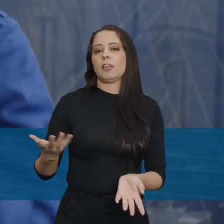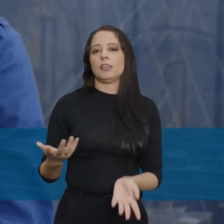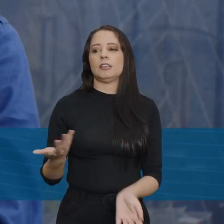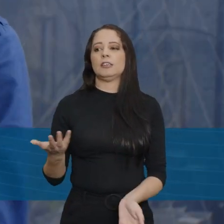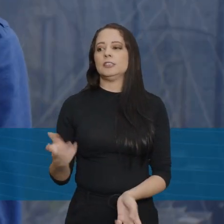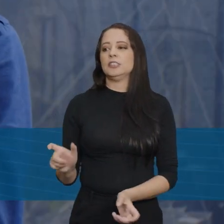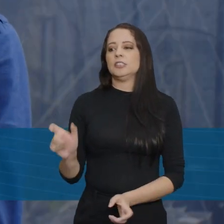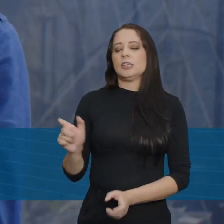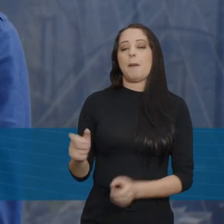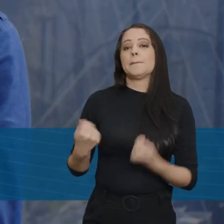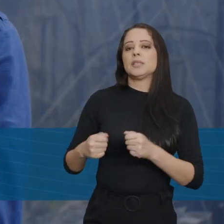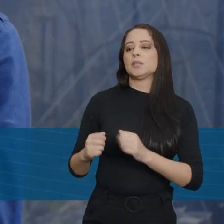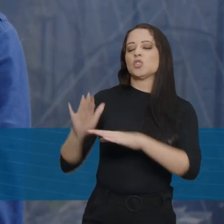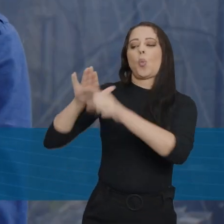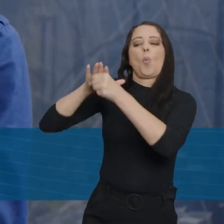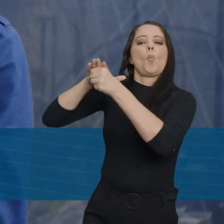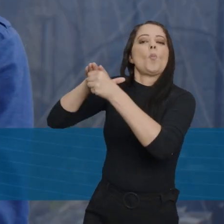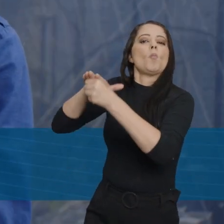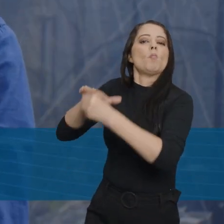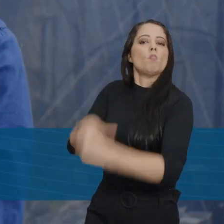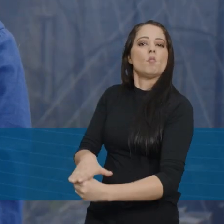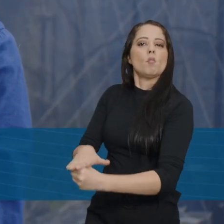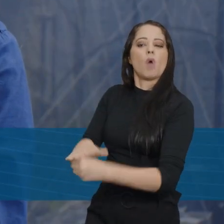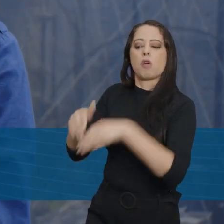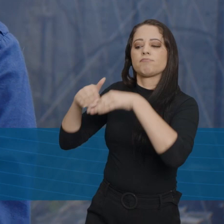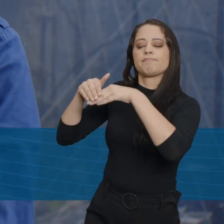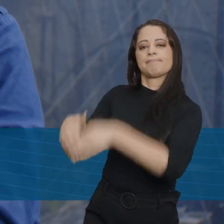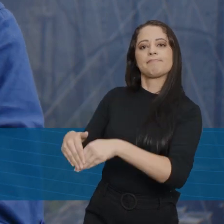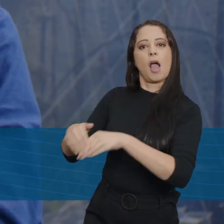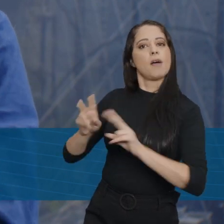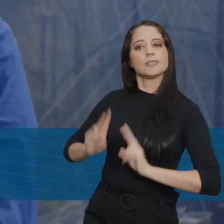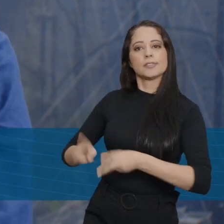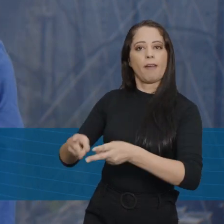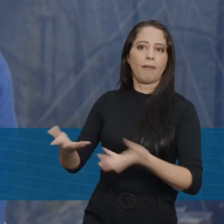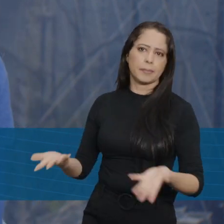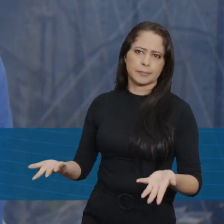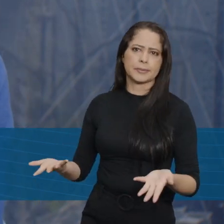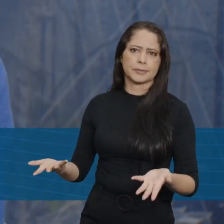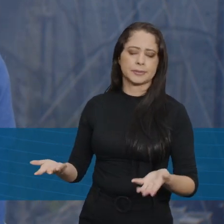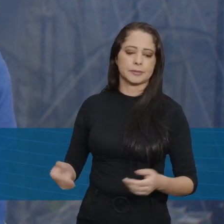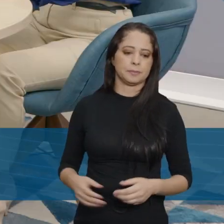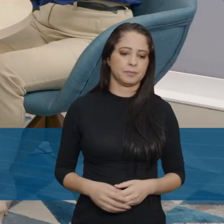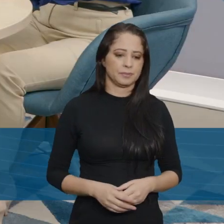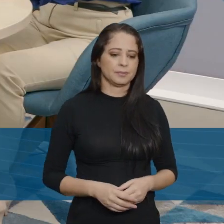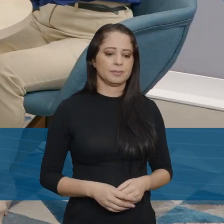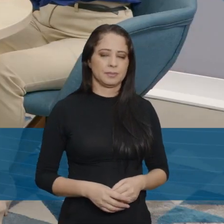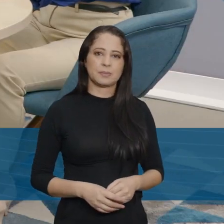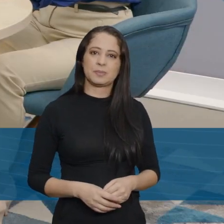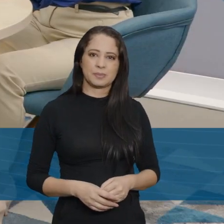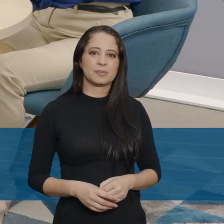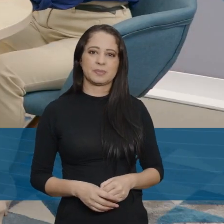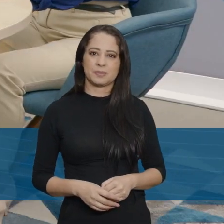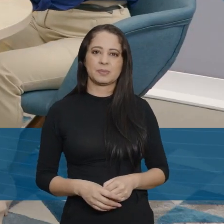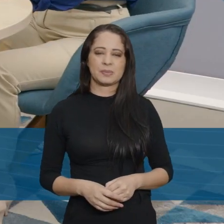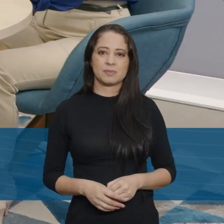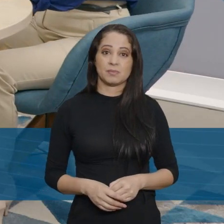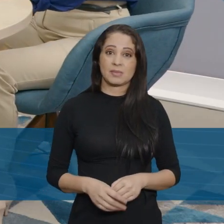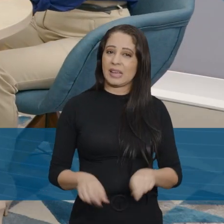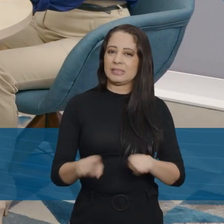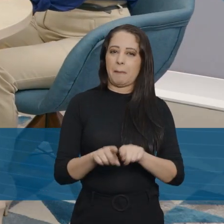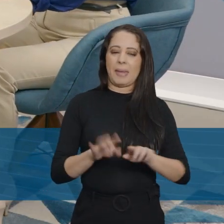consegue se afirmar, né? Ela precisaria diminuir o outro para conseguir se afirmar. Ou então também tem,